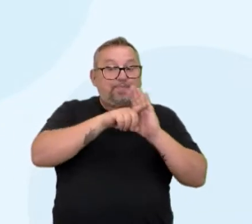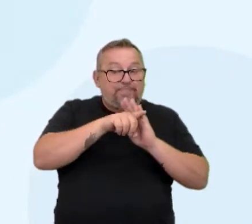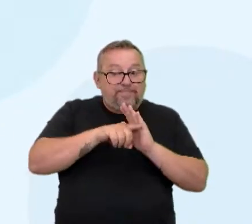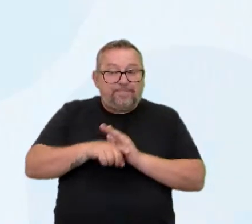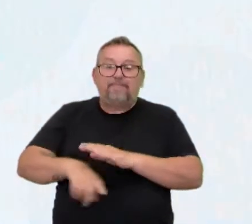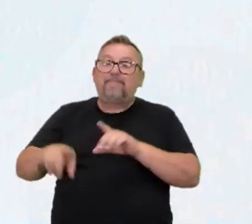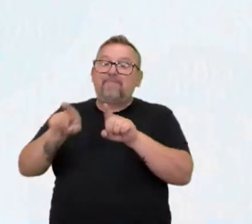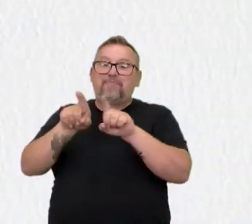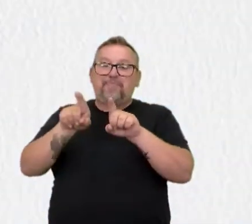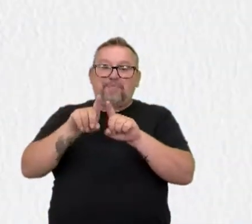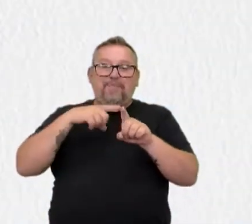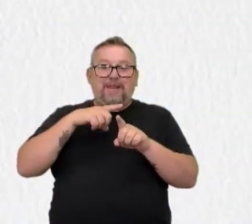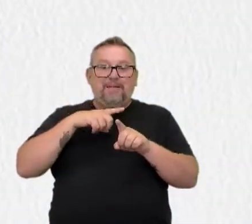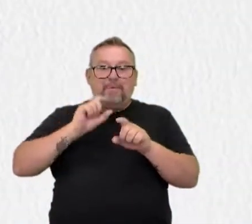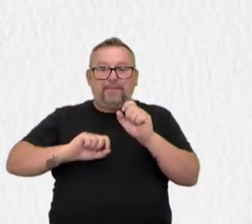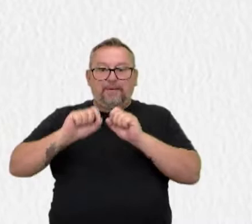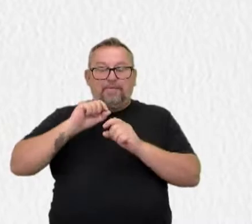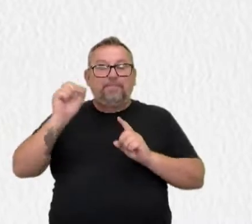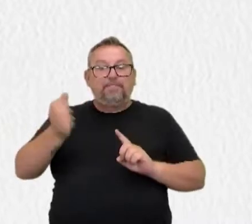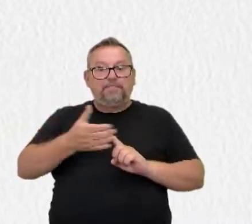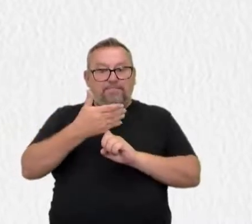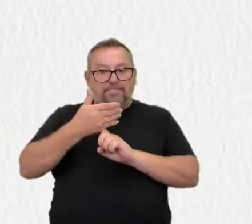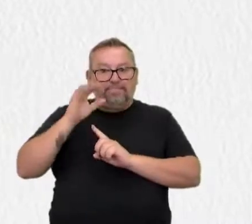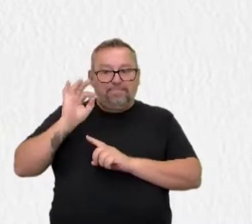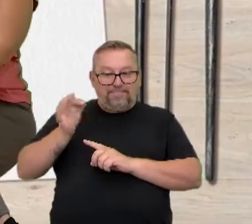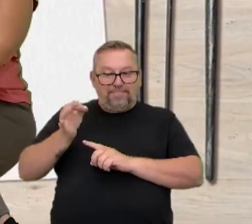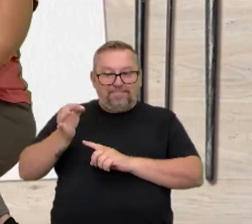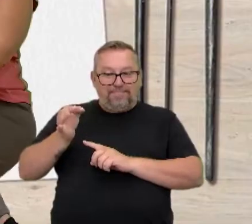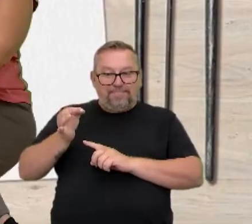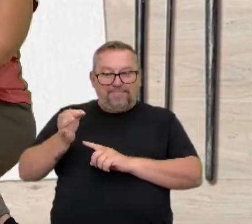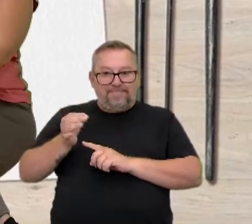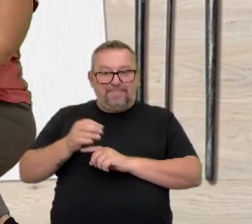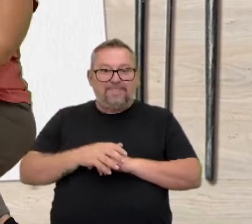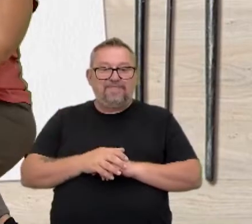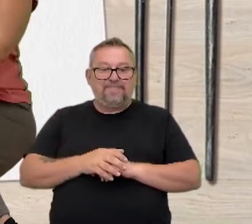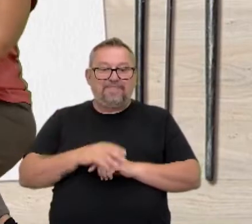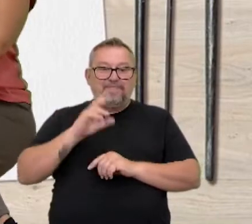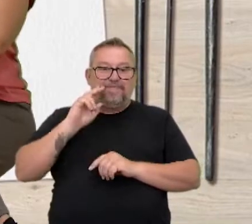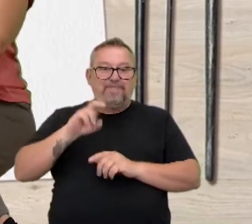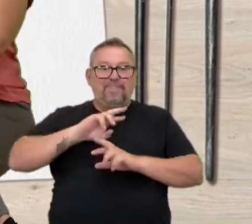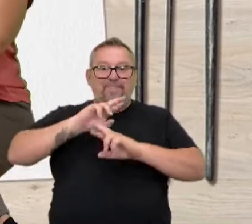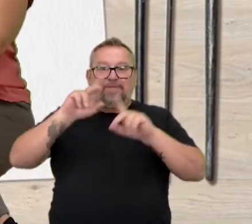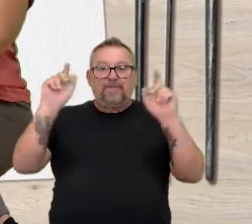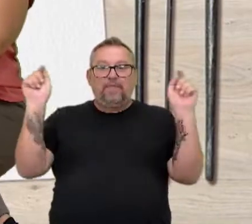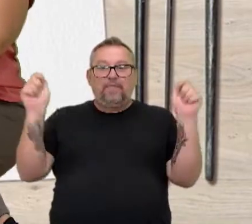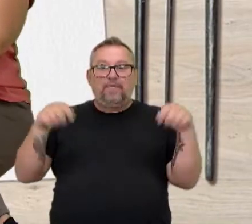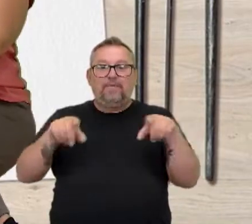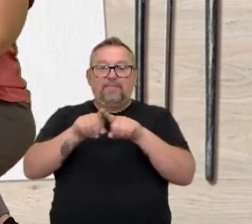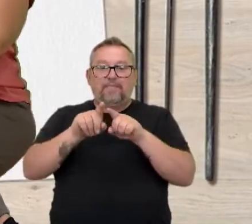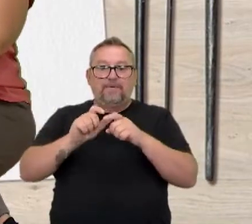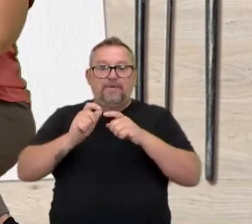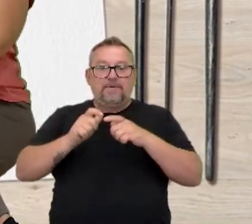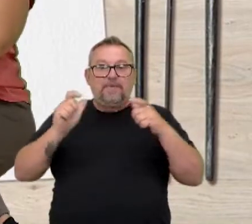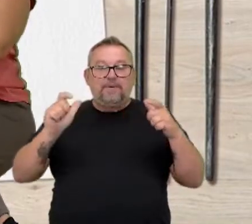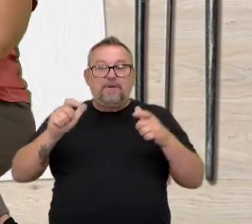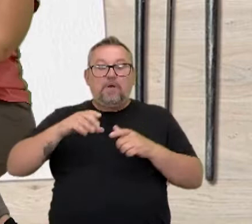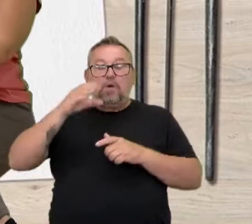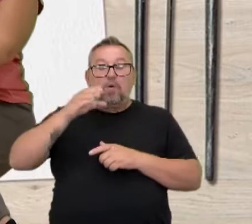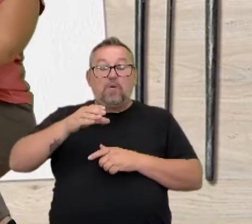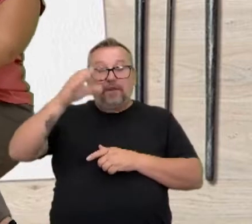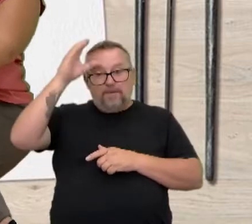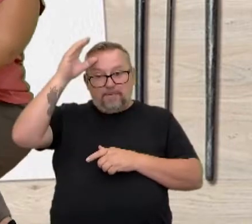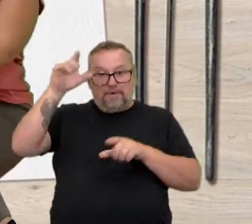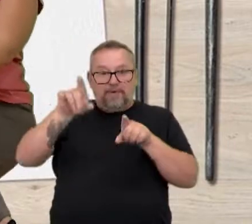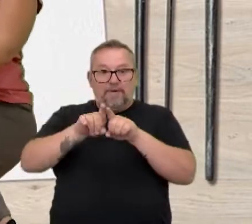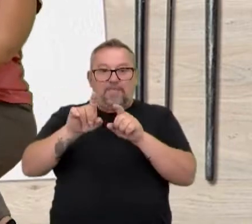pesquisas. Aliás, estamos no meio tecnológico, não é não? Exatamente. Então a gente tem essa possibilidade de ampliar os nossos conhecimentos, fazer os